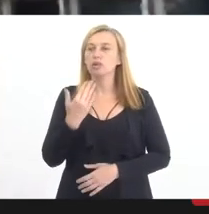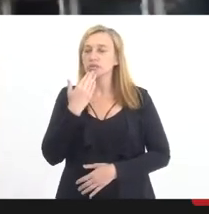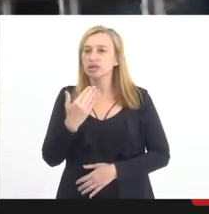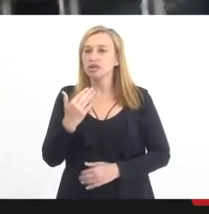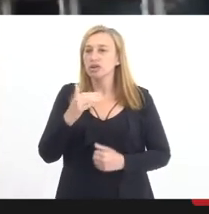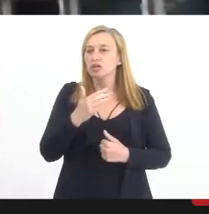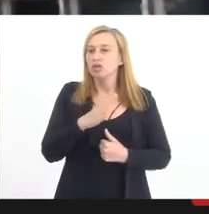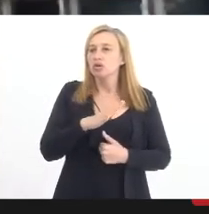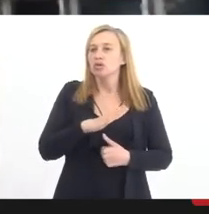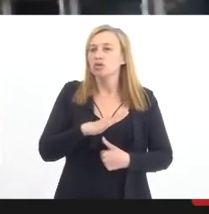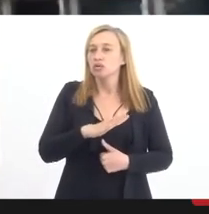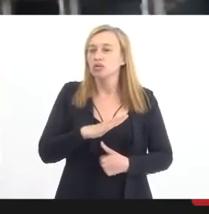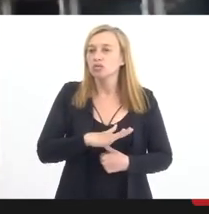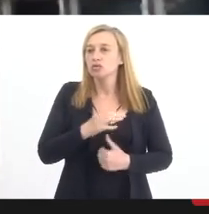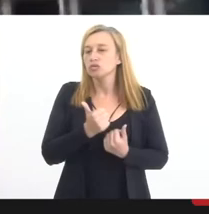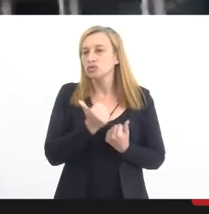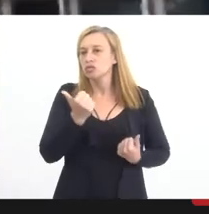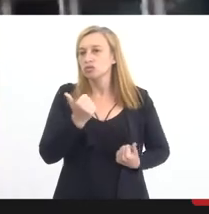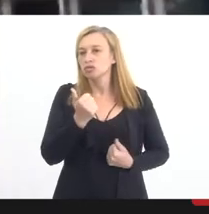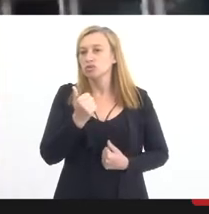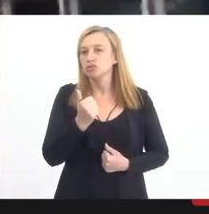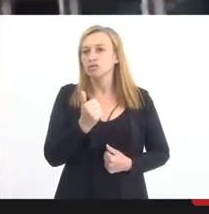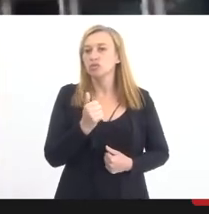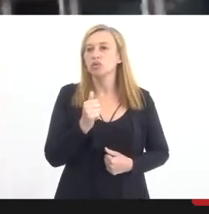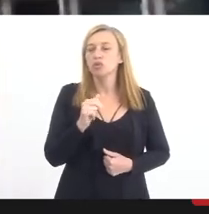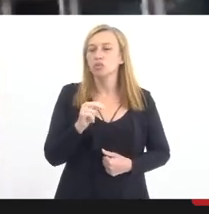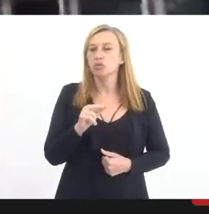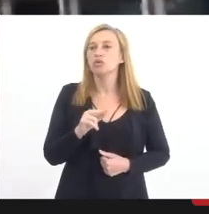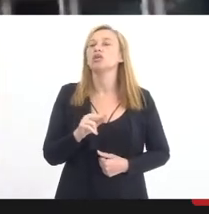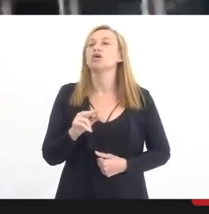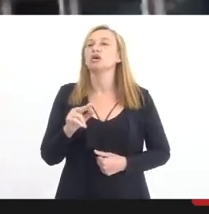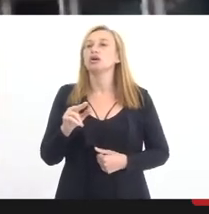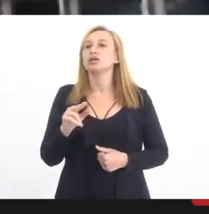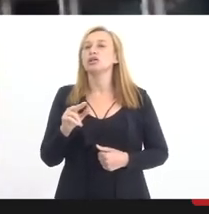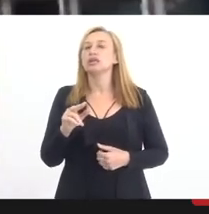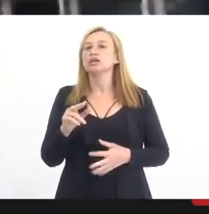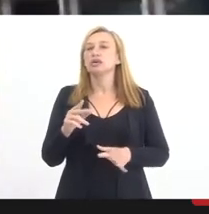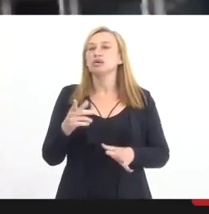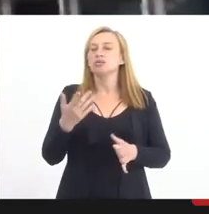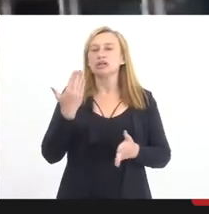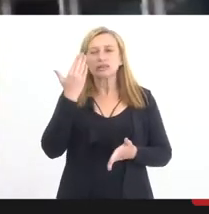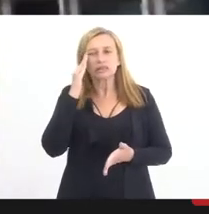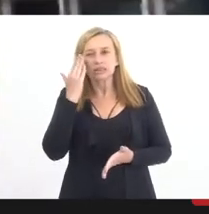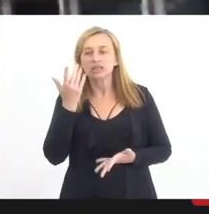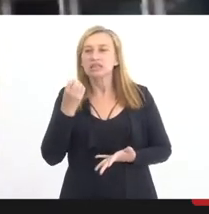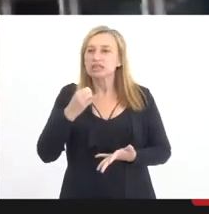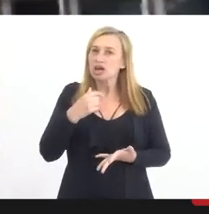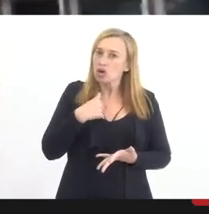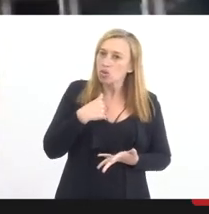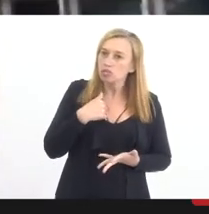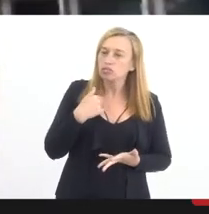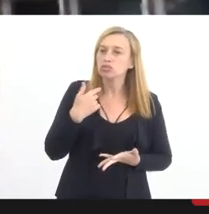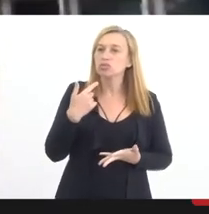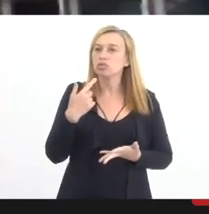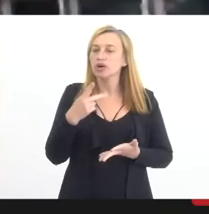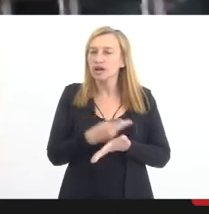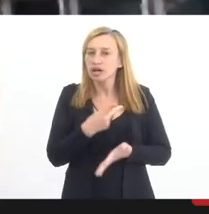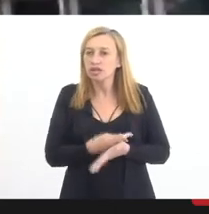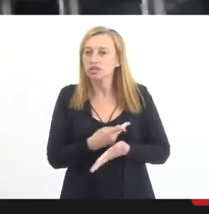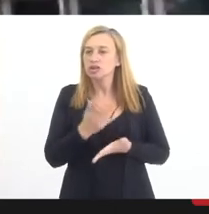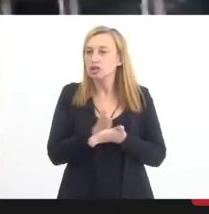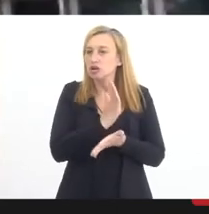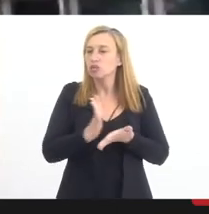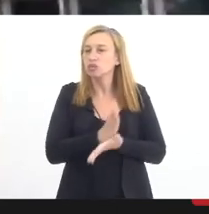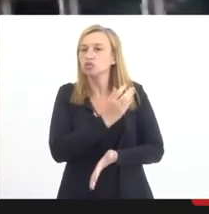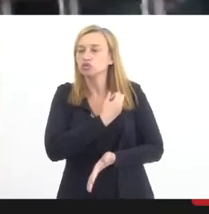vice-reitor da UENF entender que eu estou passando algum dado errado, que ele, por favor, me avise.